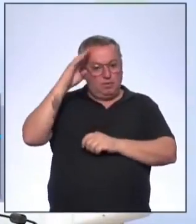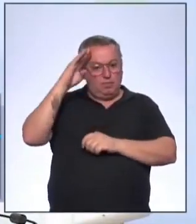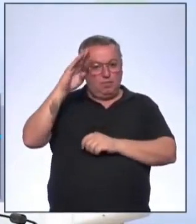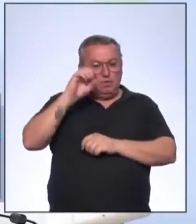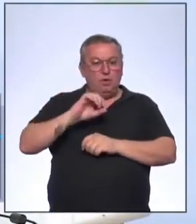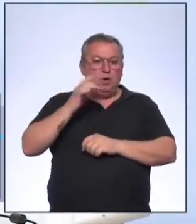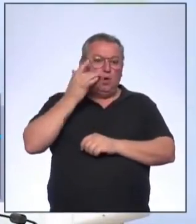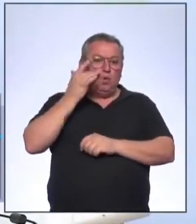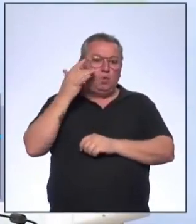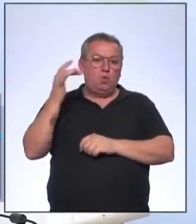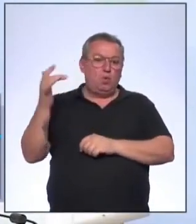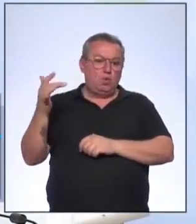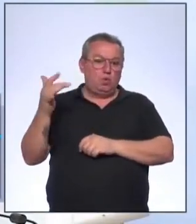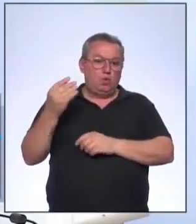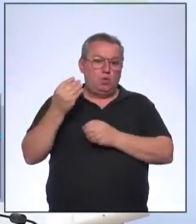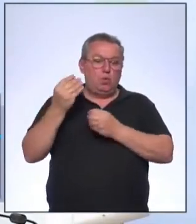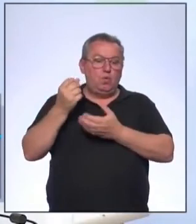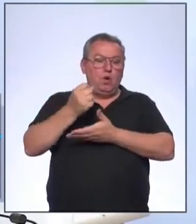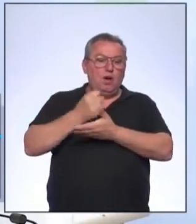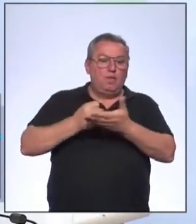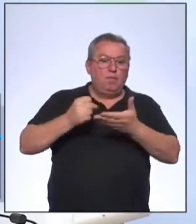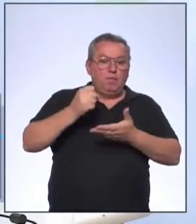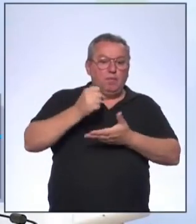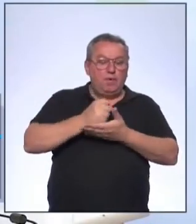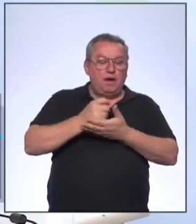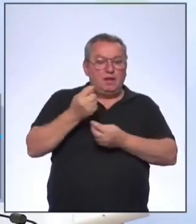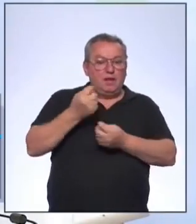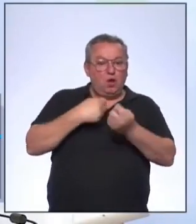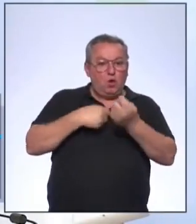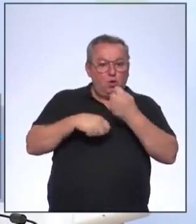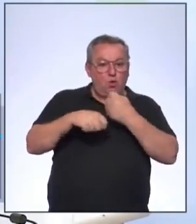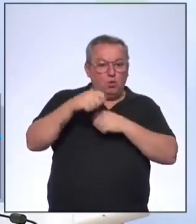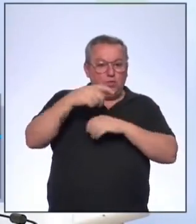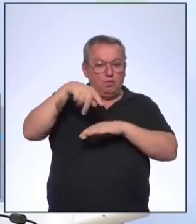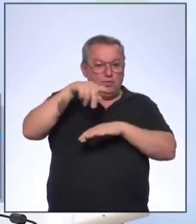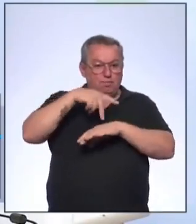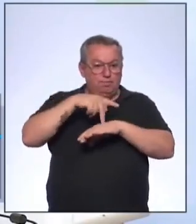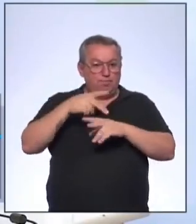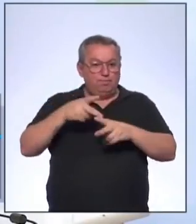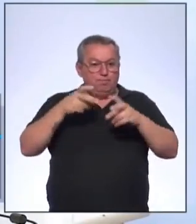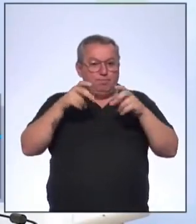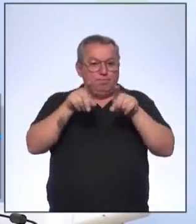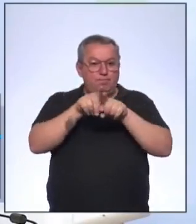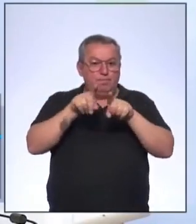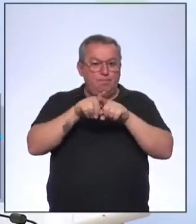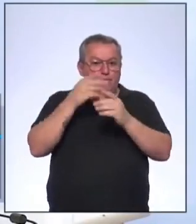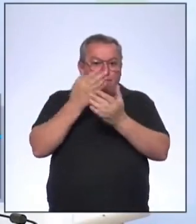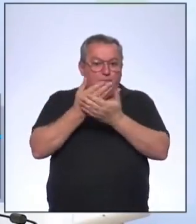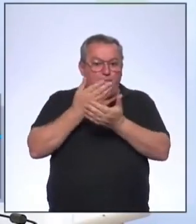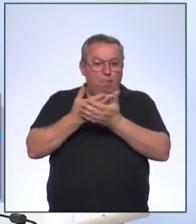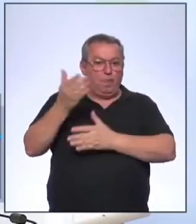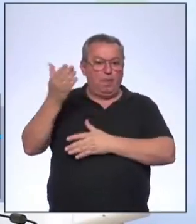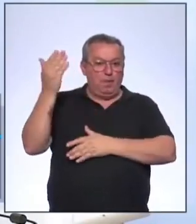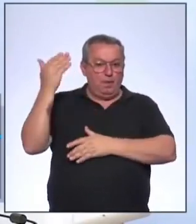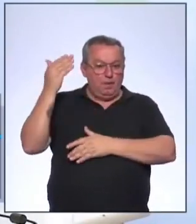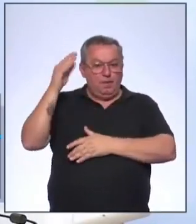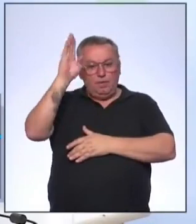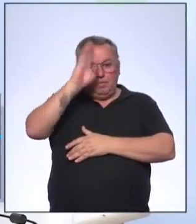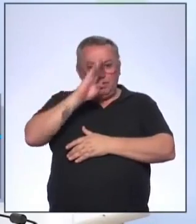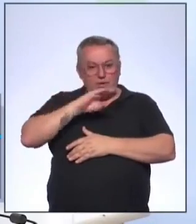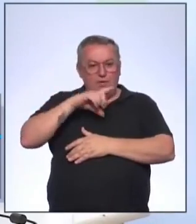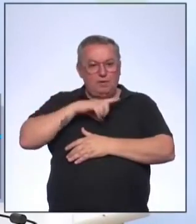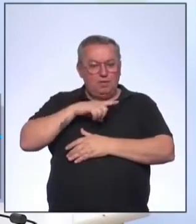aí do ouro, como a base econômica do país, né? Então, a gente percebeu, até comentamos na aula anterior, que o Brasil tem